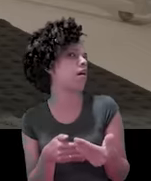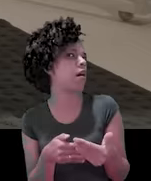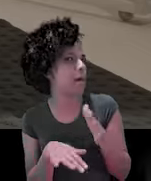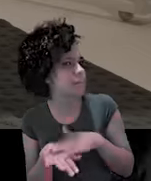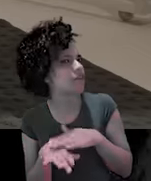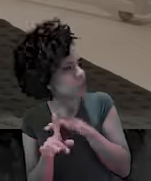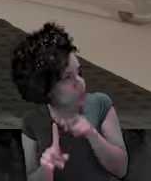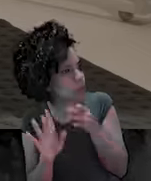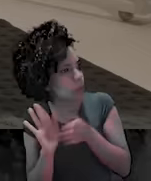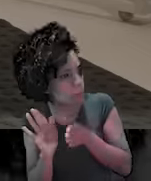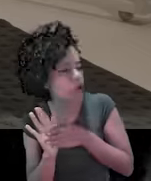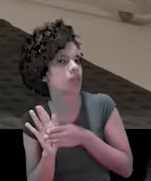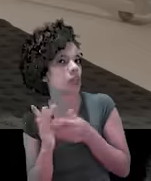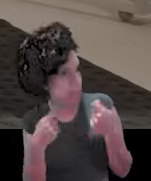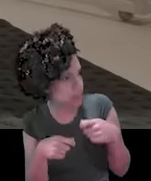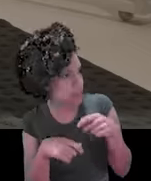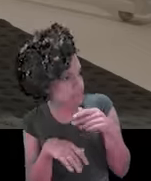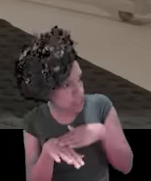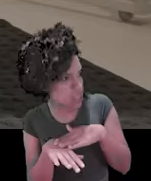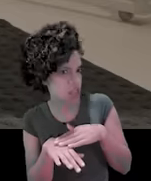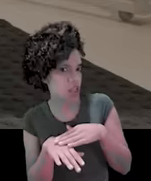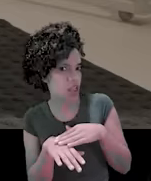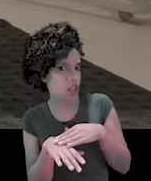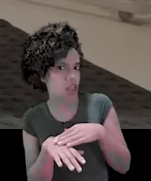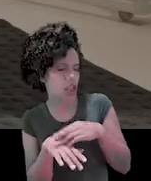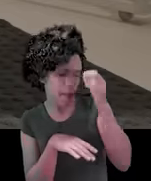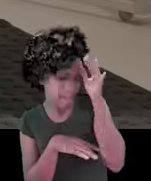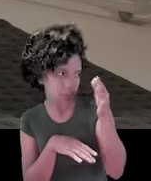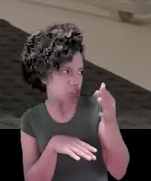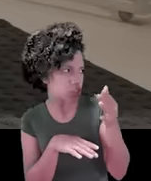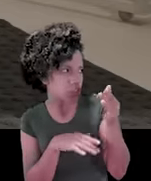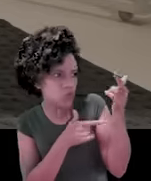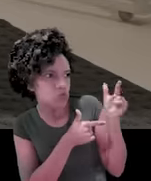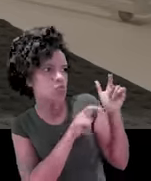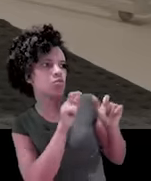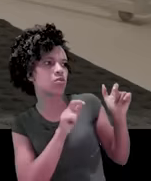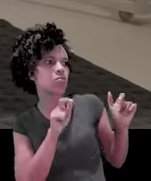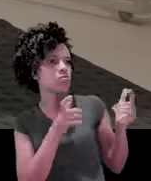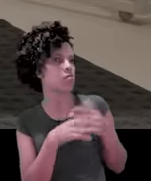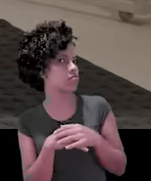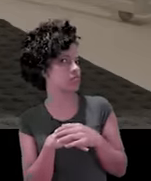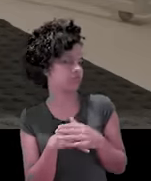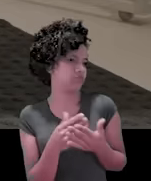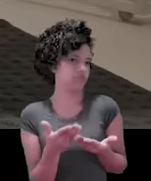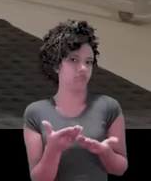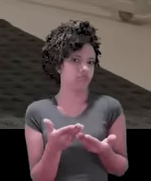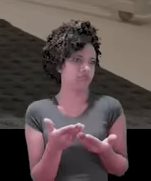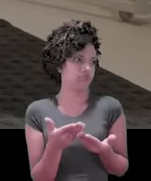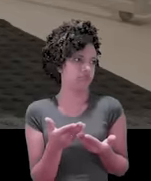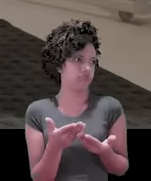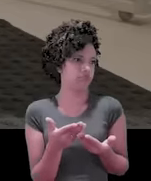para fazer o que ela tinha que fazer ali meu é porque imagina o resto da sociedade é E você